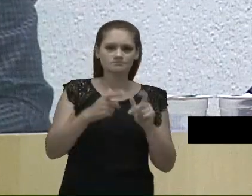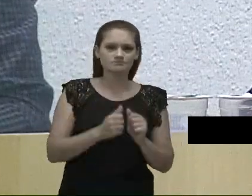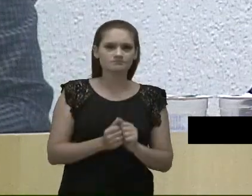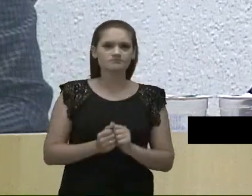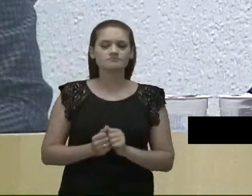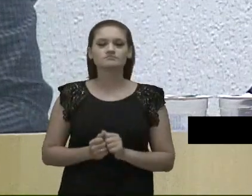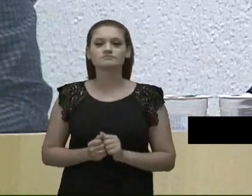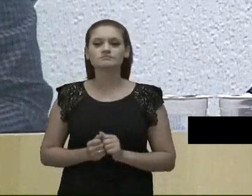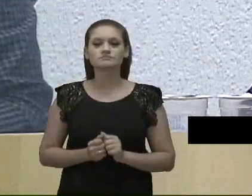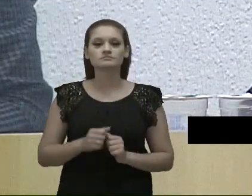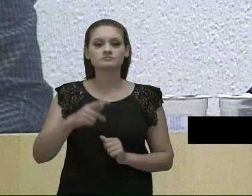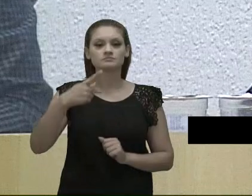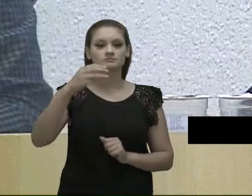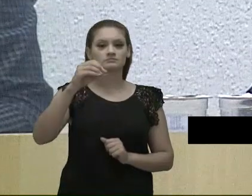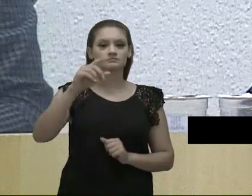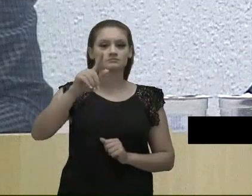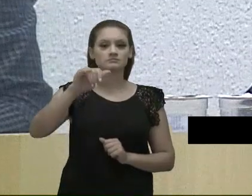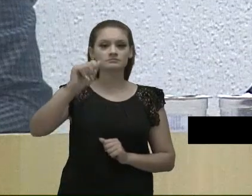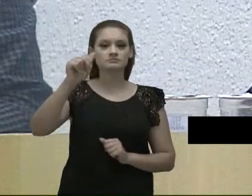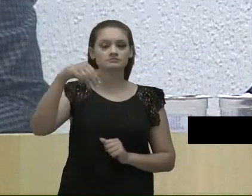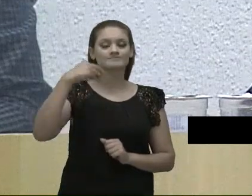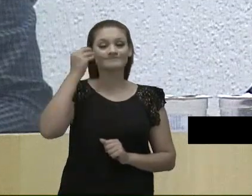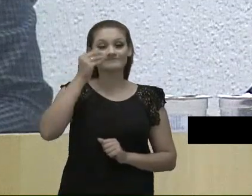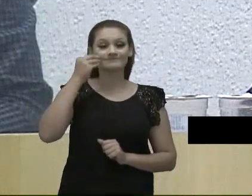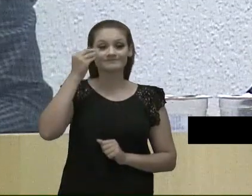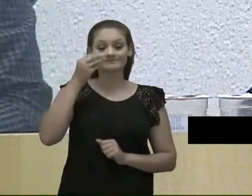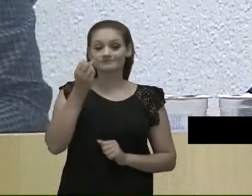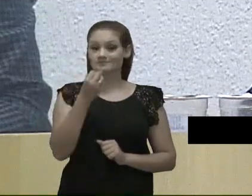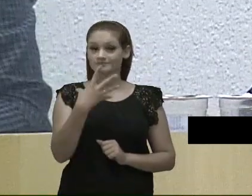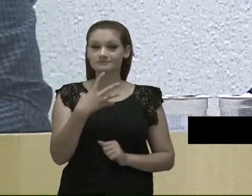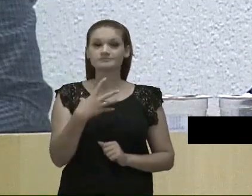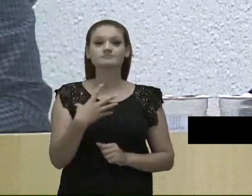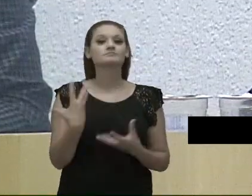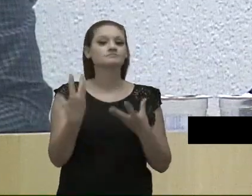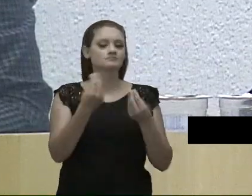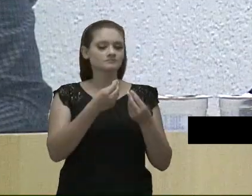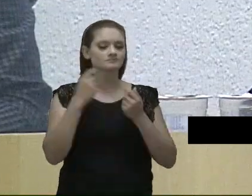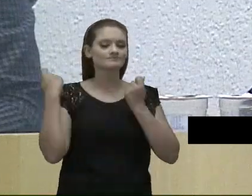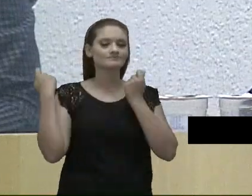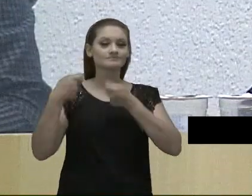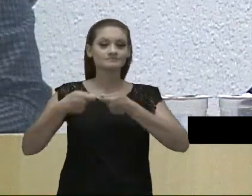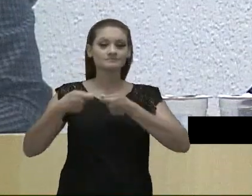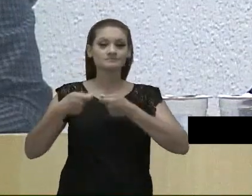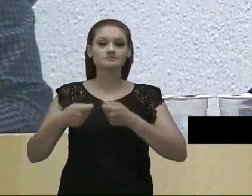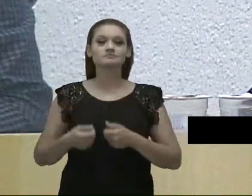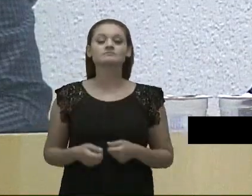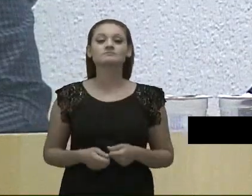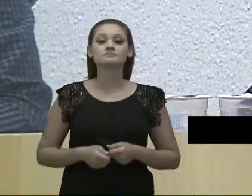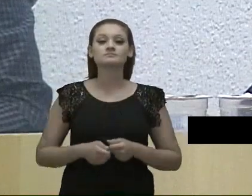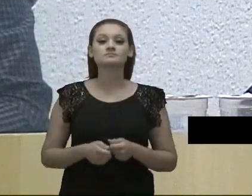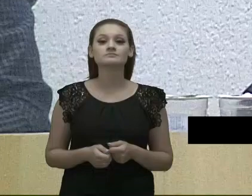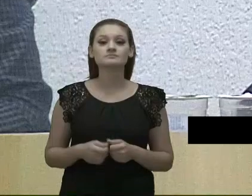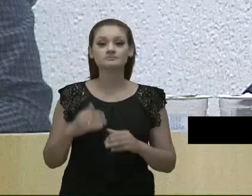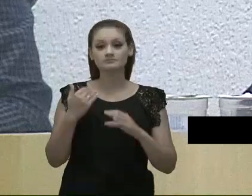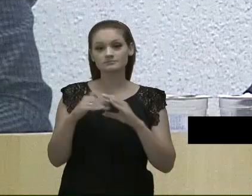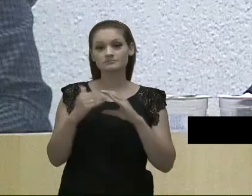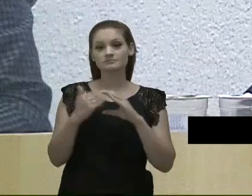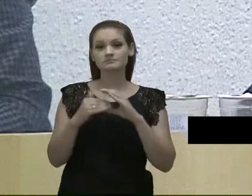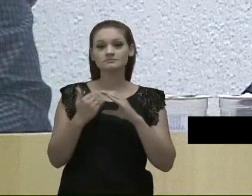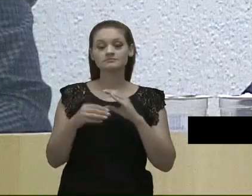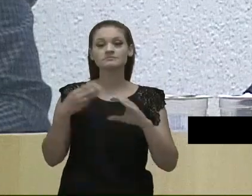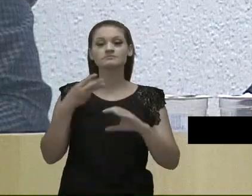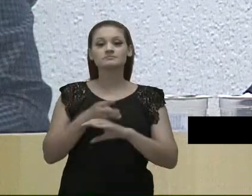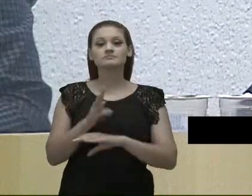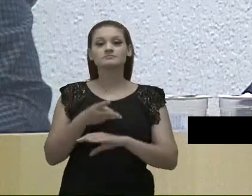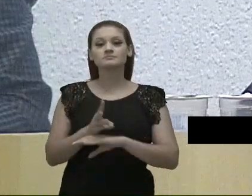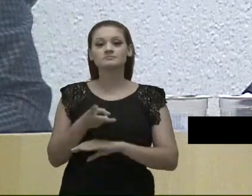igual a Poliana Gama, tem uma experiência vasta nessa casa e muito competente naquilo que faz. Ela mandou mensagem para a senhora